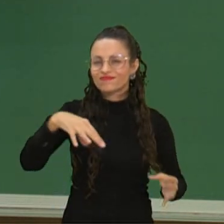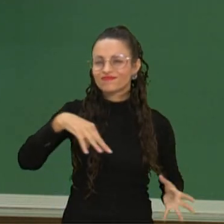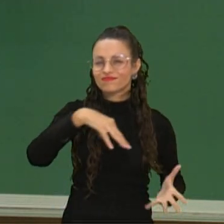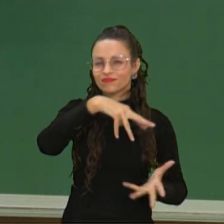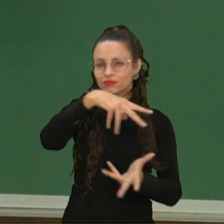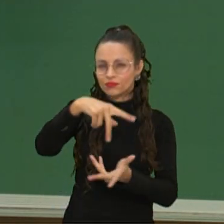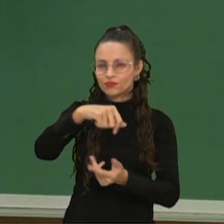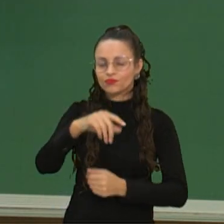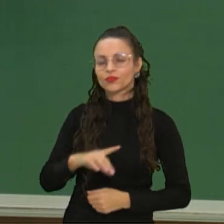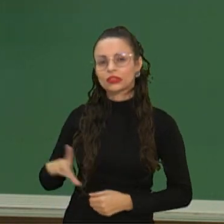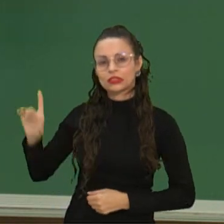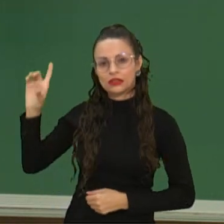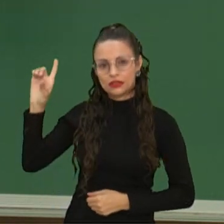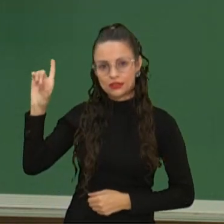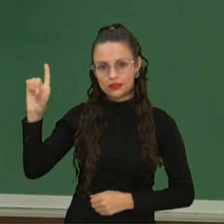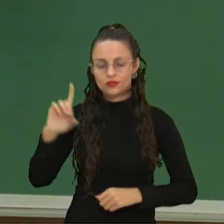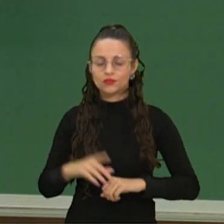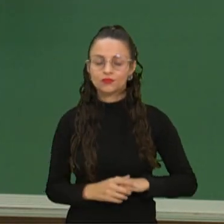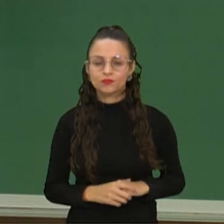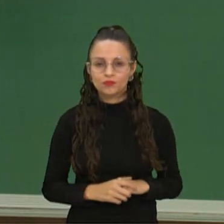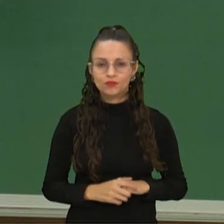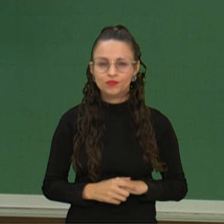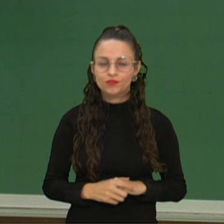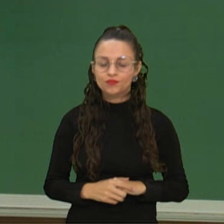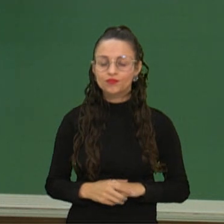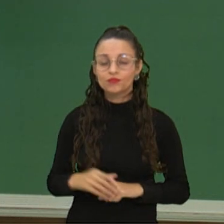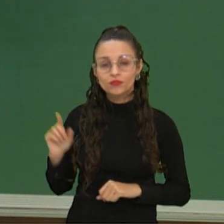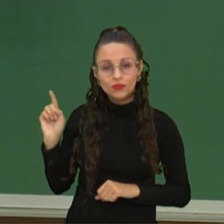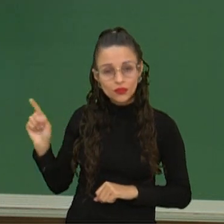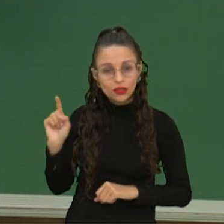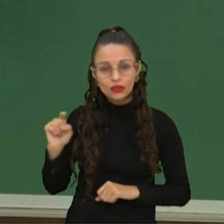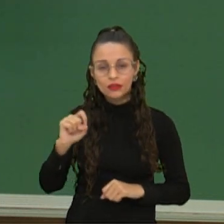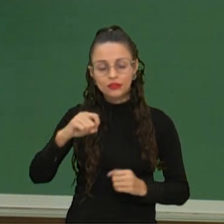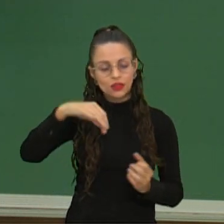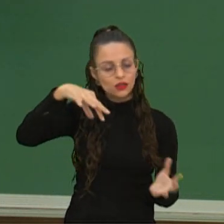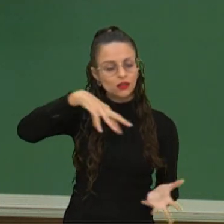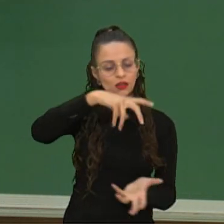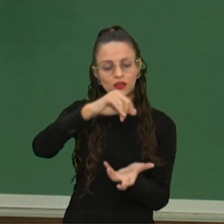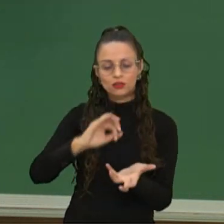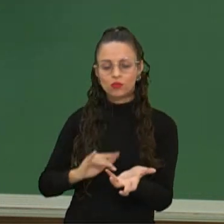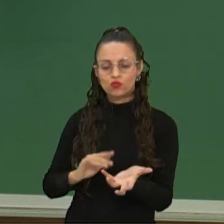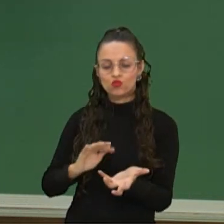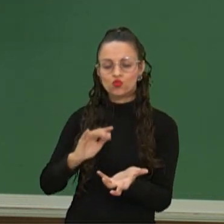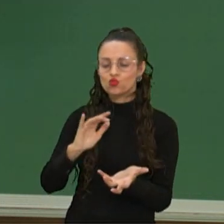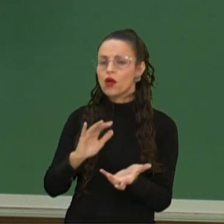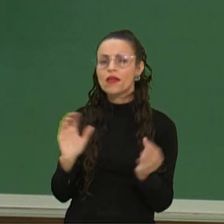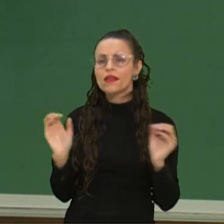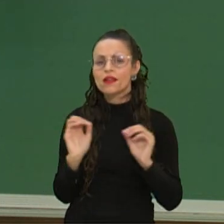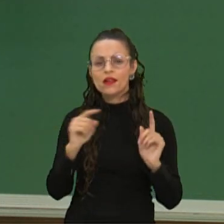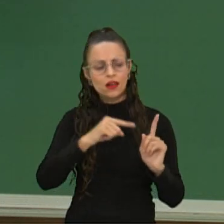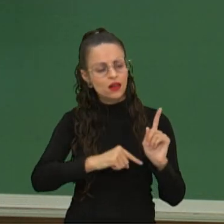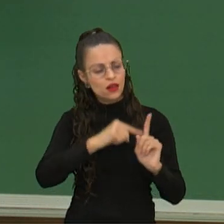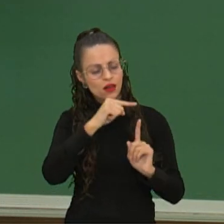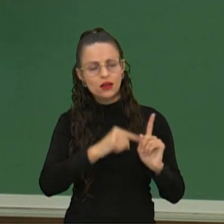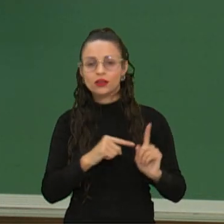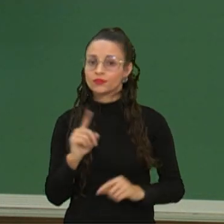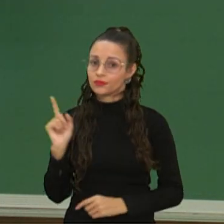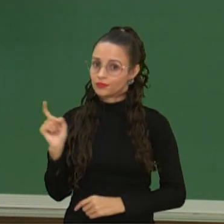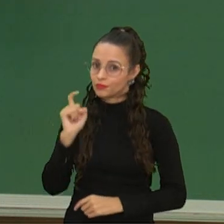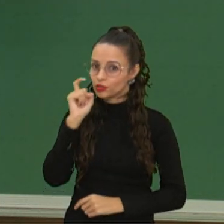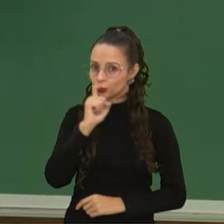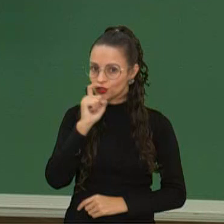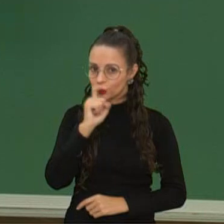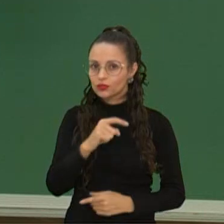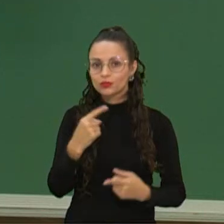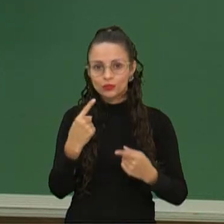que a emissão desses gases que causam o efeito estufa não tem aumentado a temperatura da Terra, it's fake, é uma mentira,